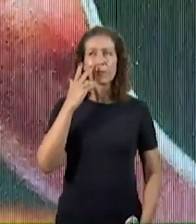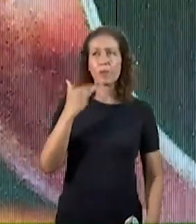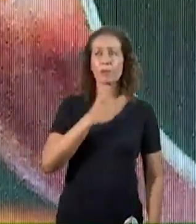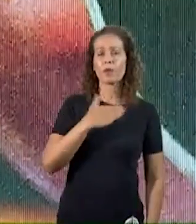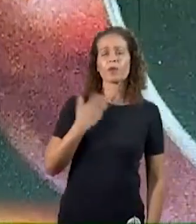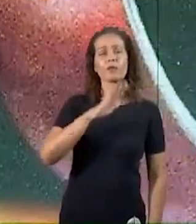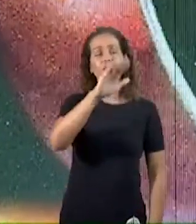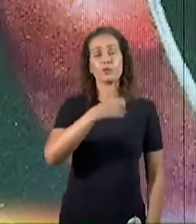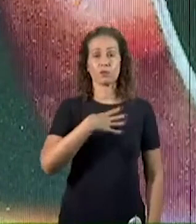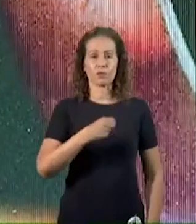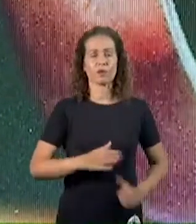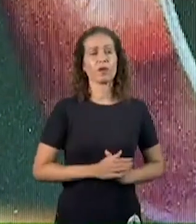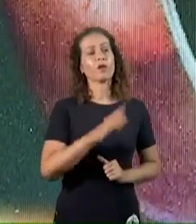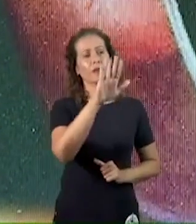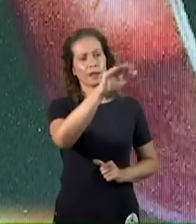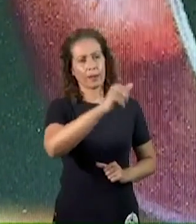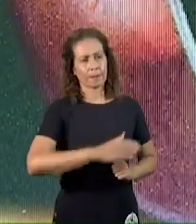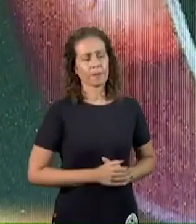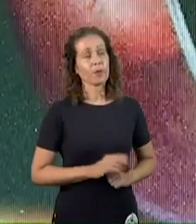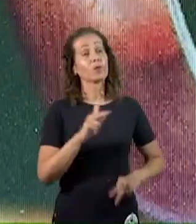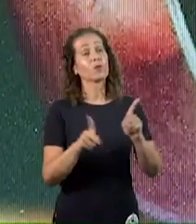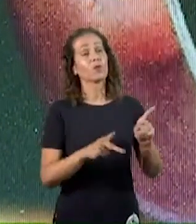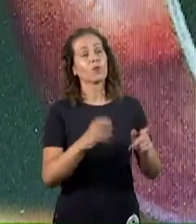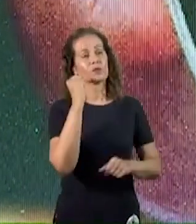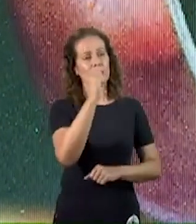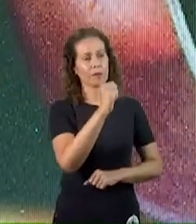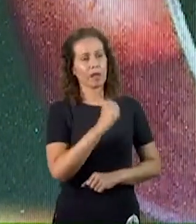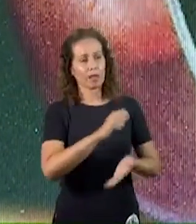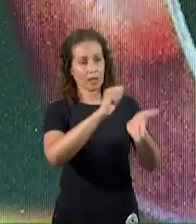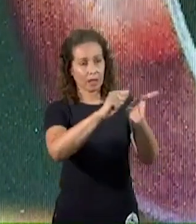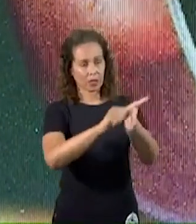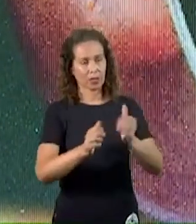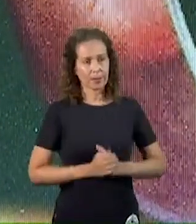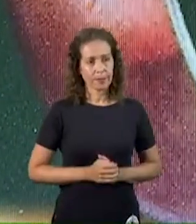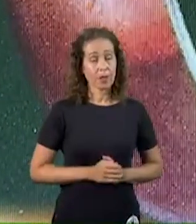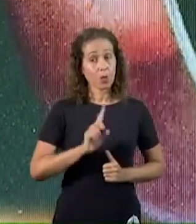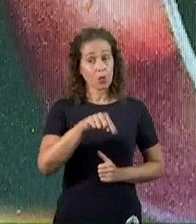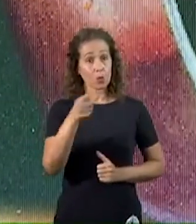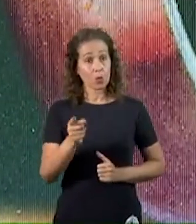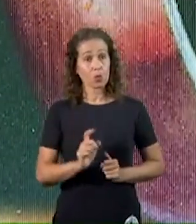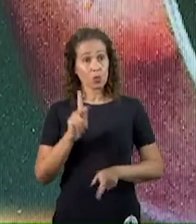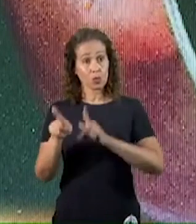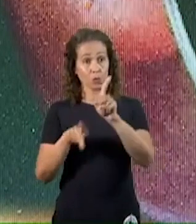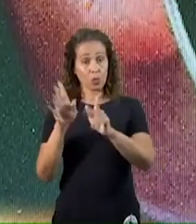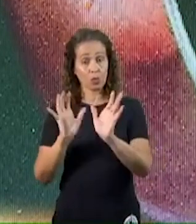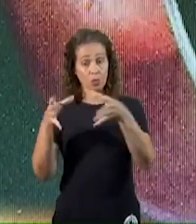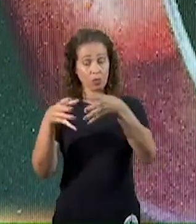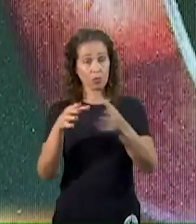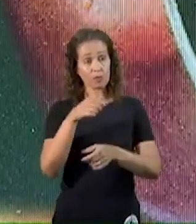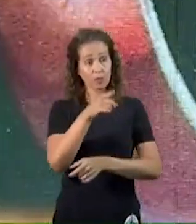o filho, fala: filho, vem cá, anota o nome de um povo que eu quero que você mata, e de um outro povo que eu quero que você faz ele sentar na sua mesa para comer comida com